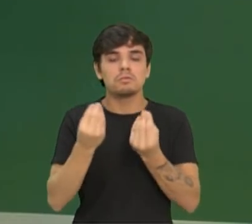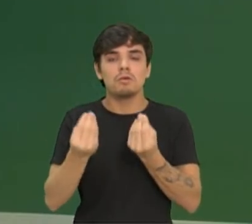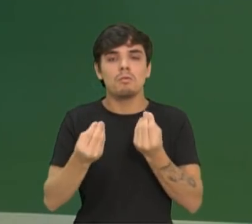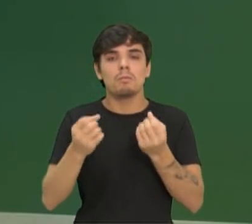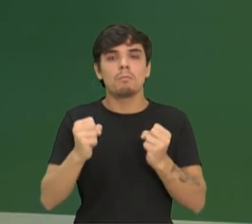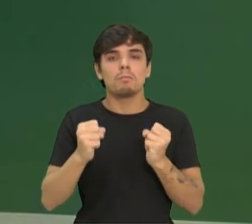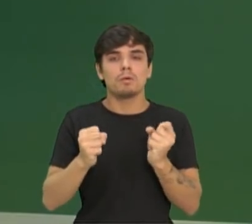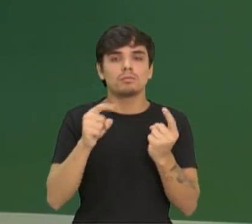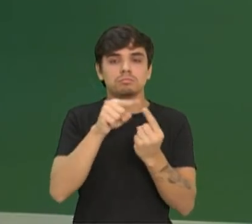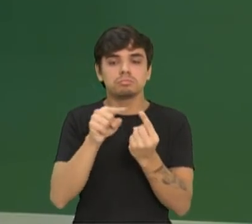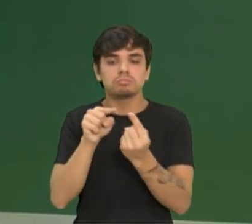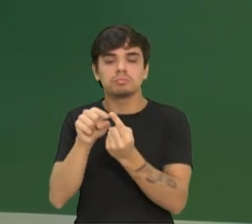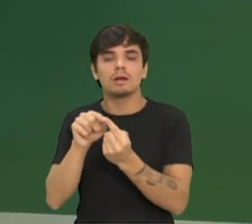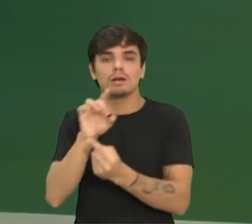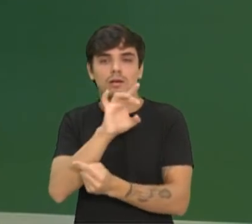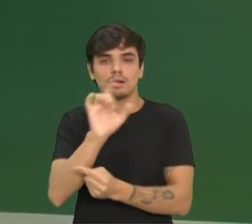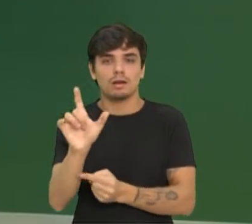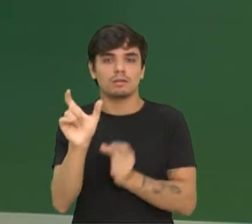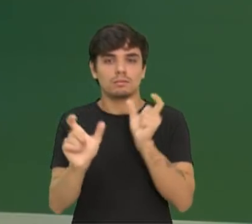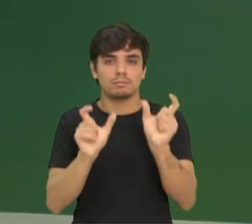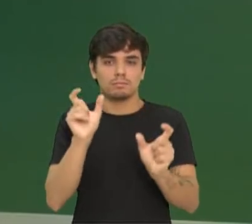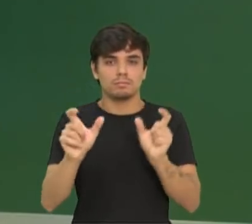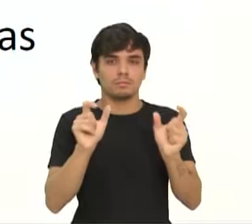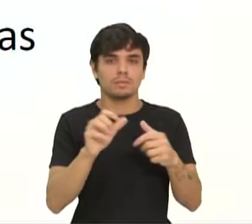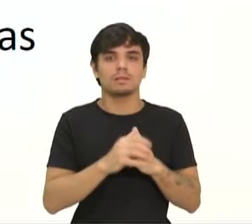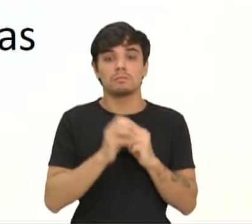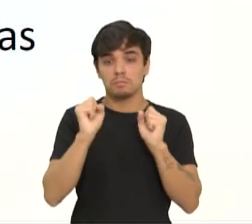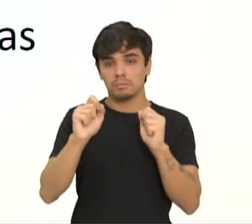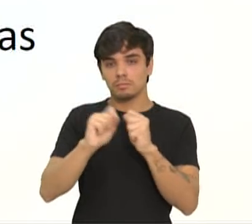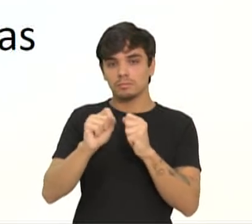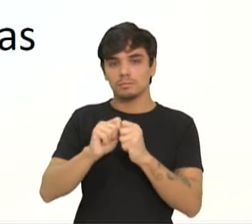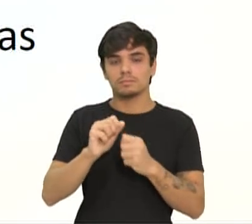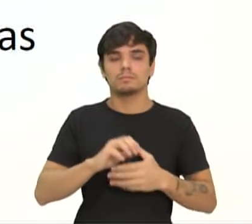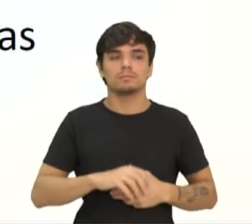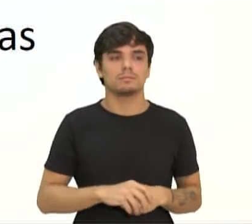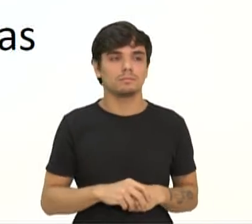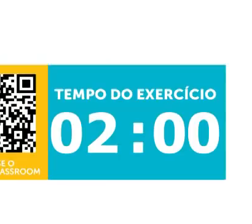sua tonicidade, a sua sílaba tônica. Pode fazer.